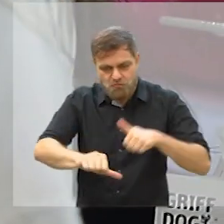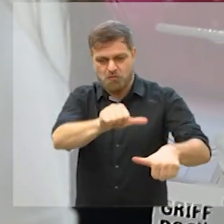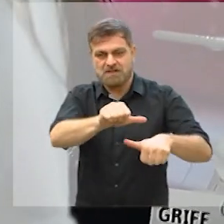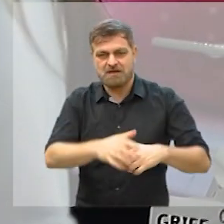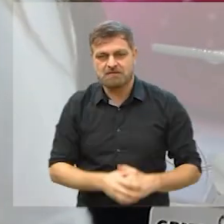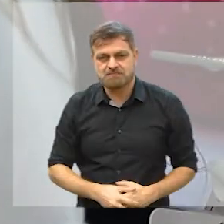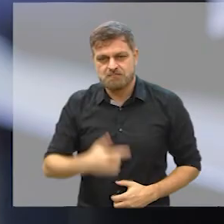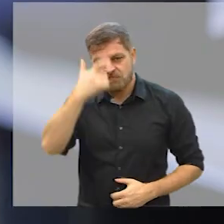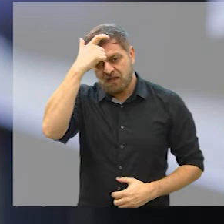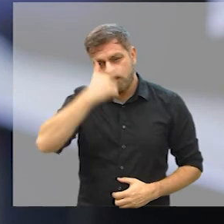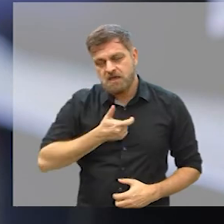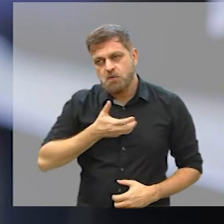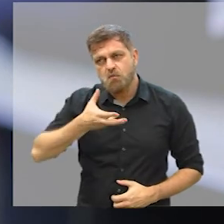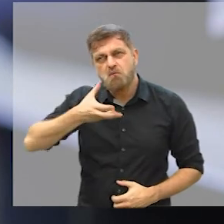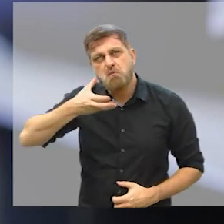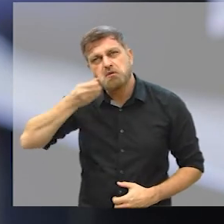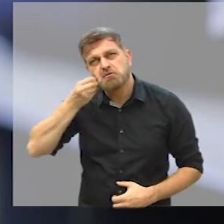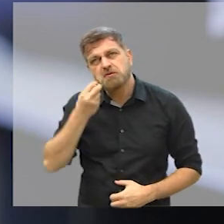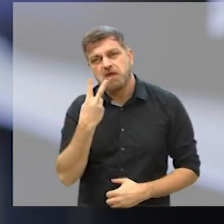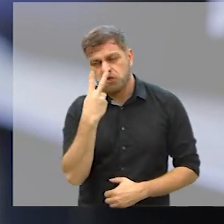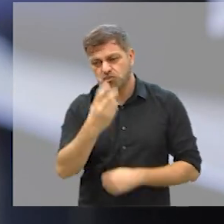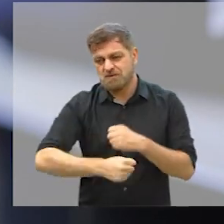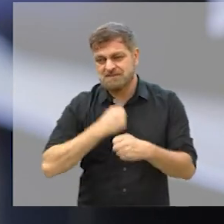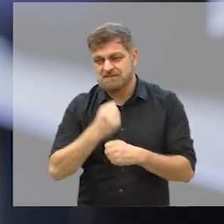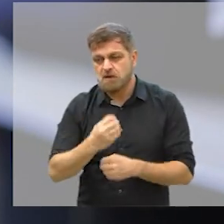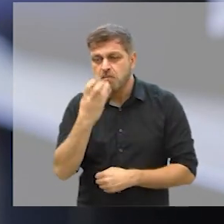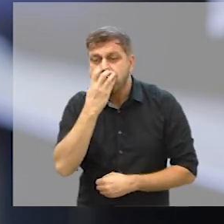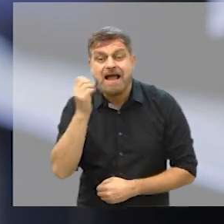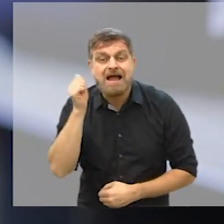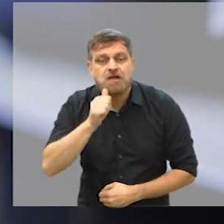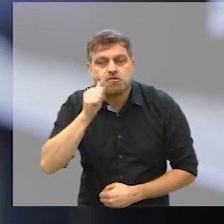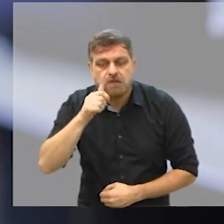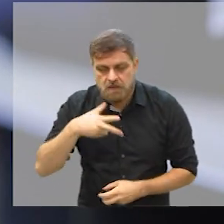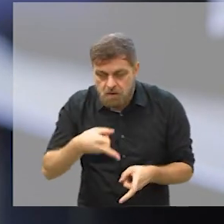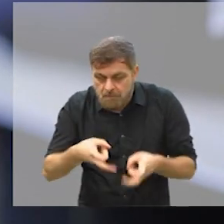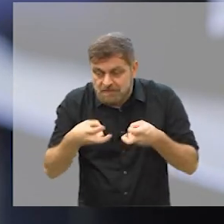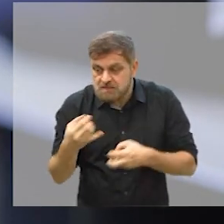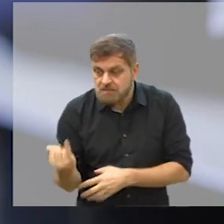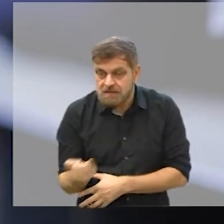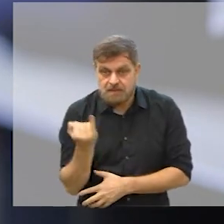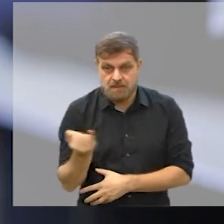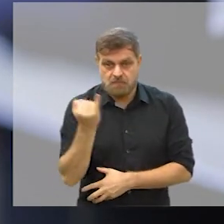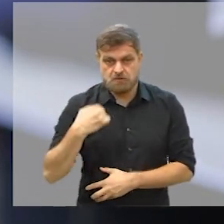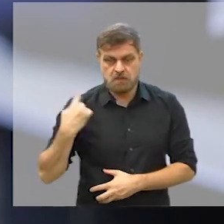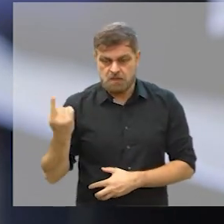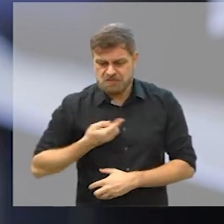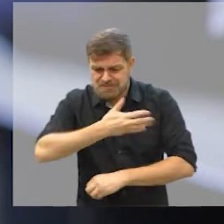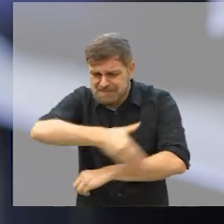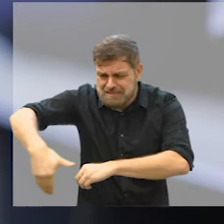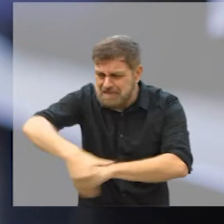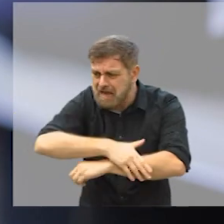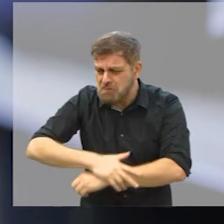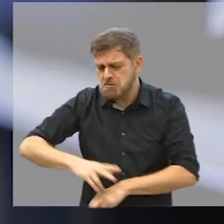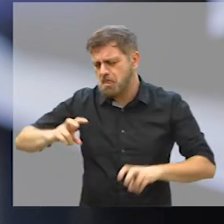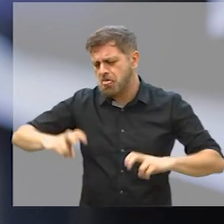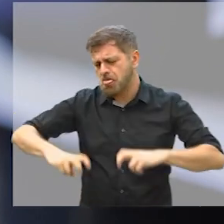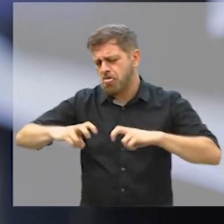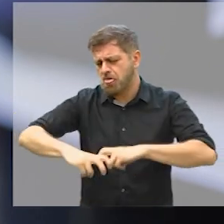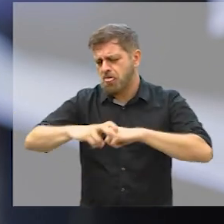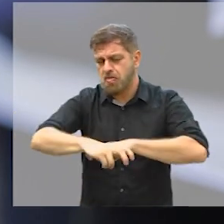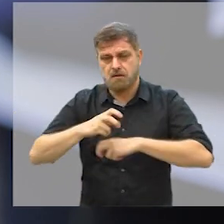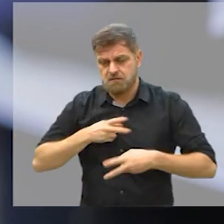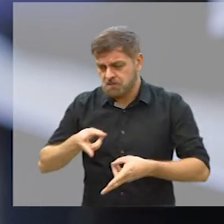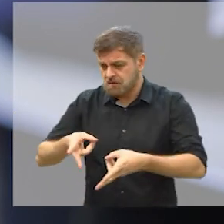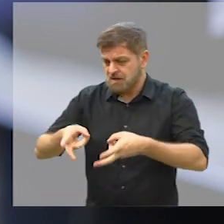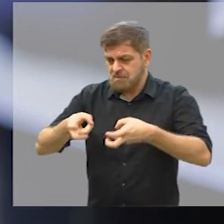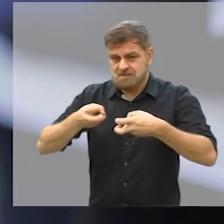Eu adotei uma cachorra faz mais ou menos 2 anos e daí eu vi como era importante a adoção, né? E a gente vê muito cachorro de rua abandonado, então pra mim isso foi muito forte,